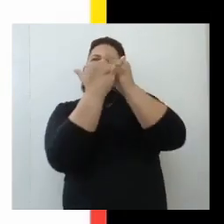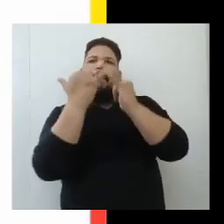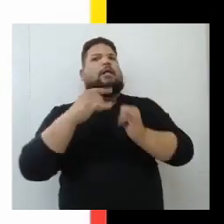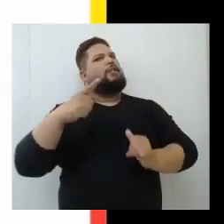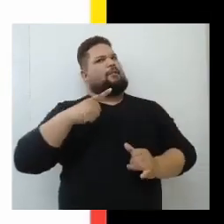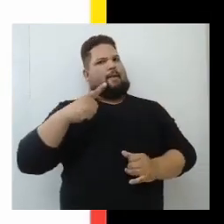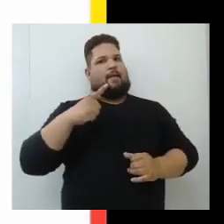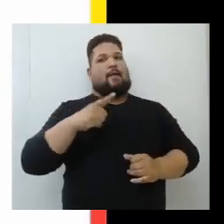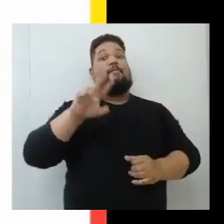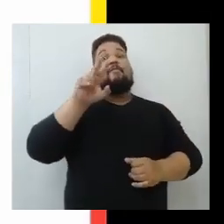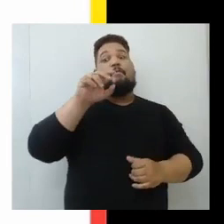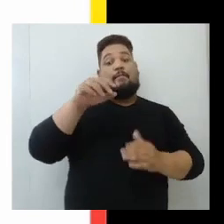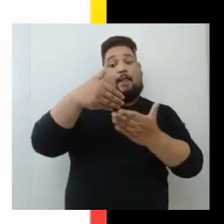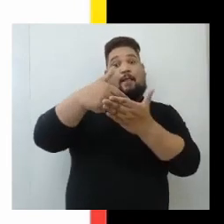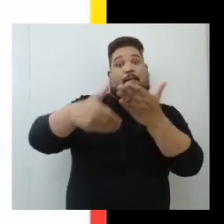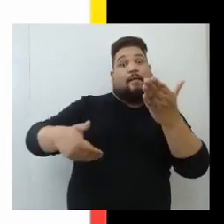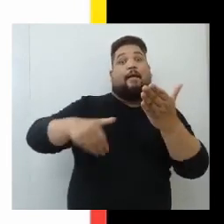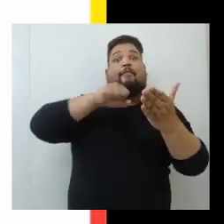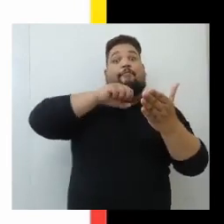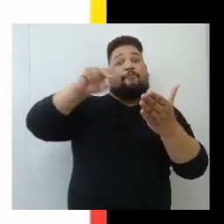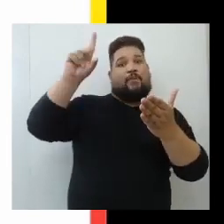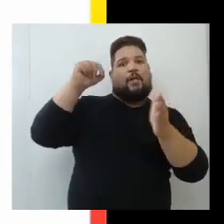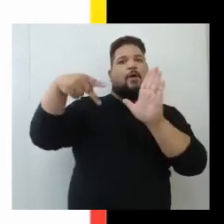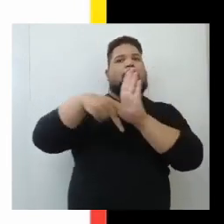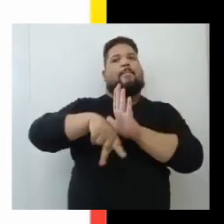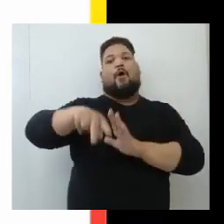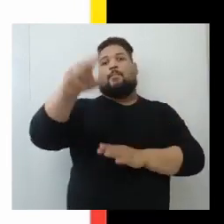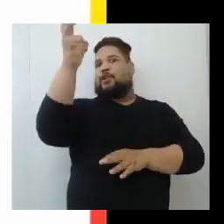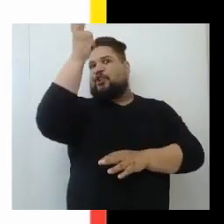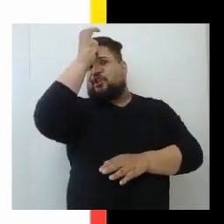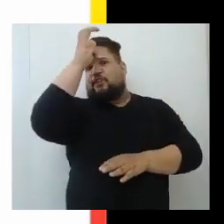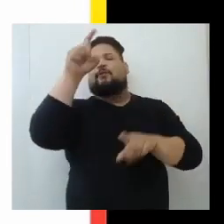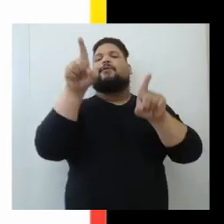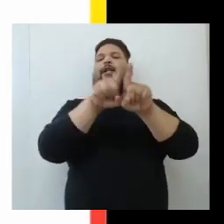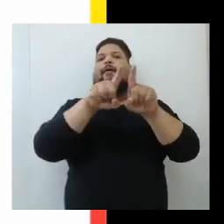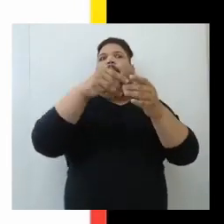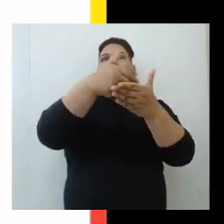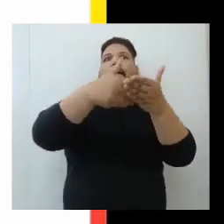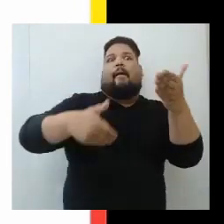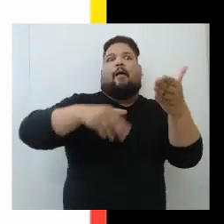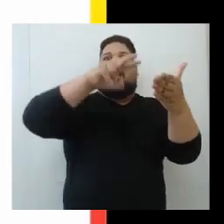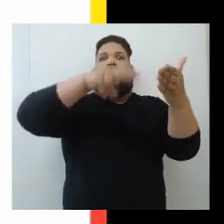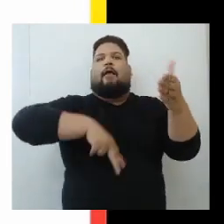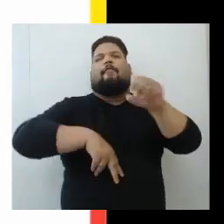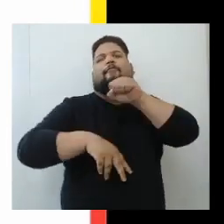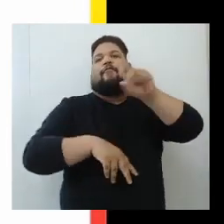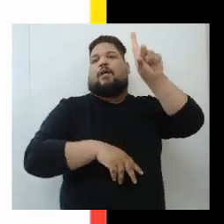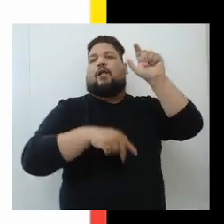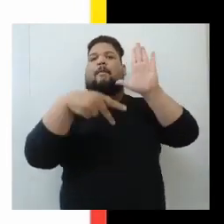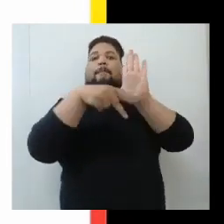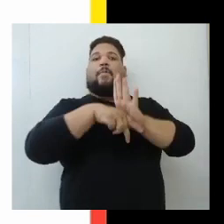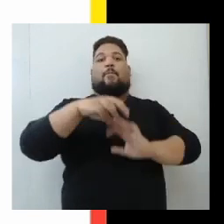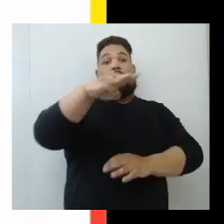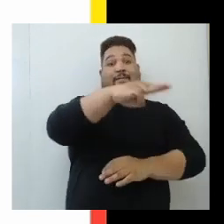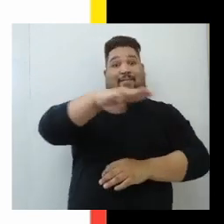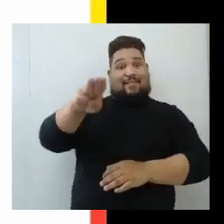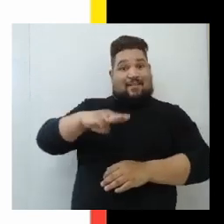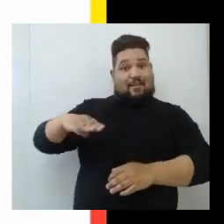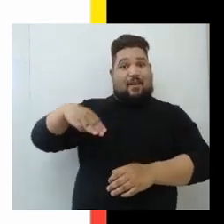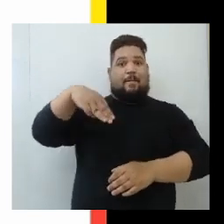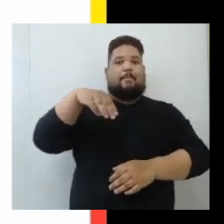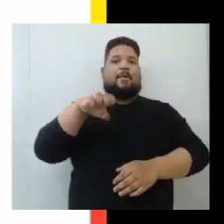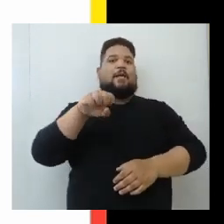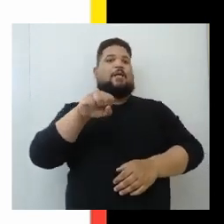você pegar escritos antigos do Egito, você pegar escritos antigos da Mesopotâmia, vai